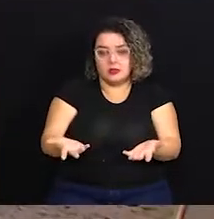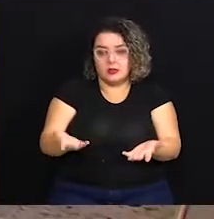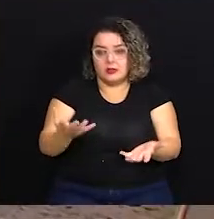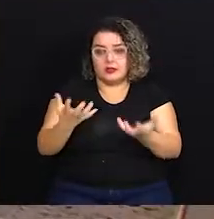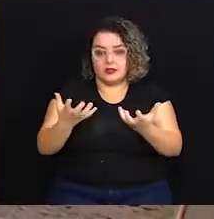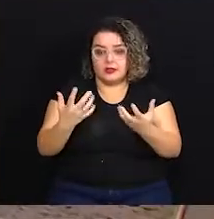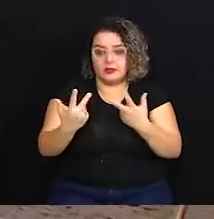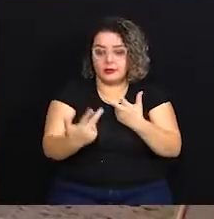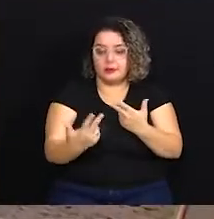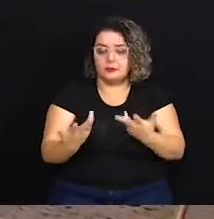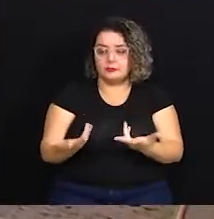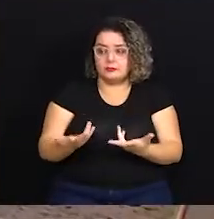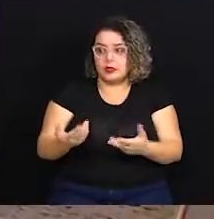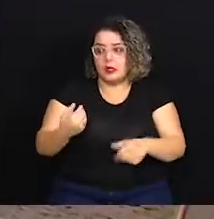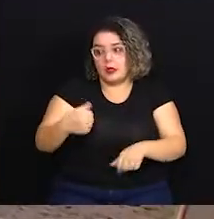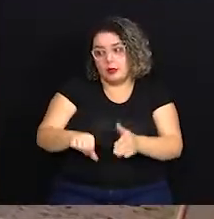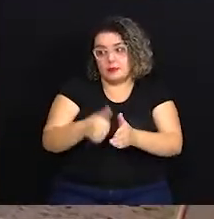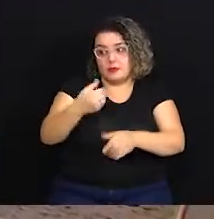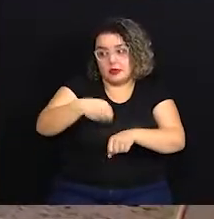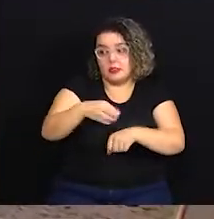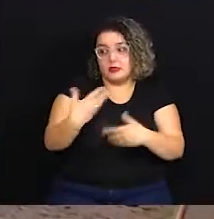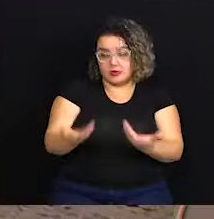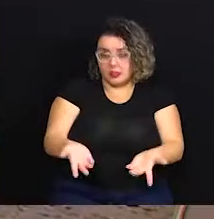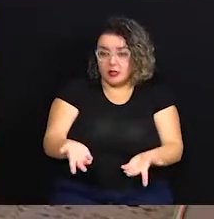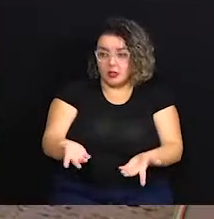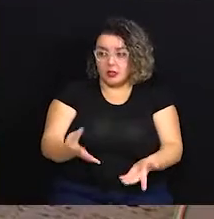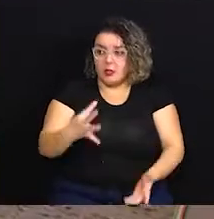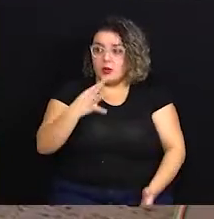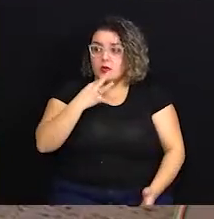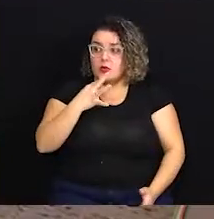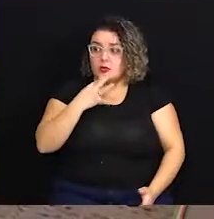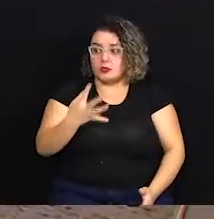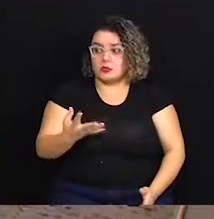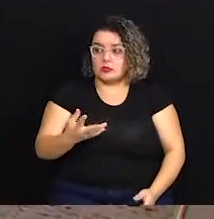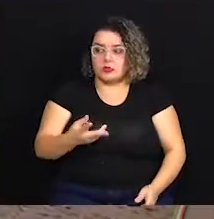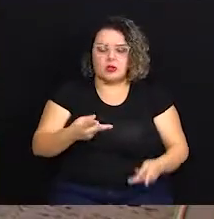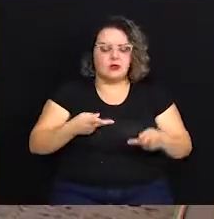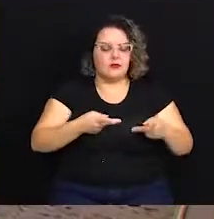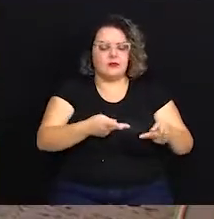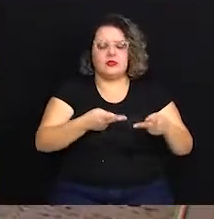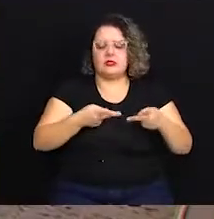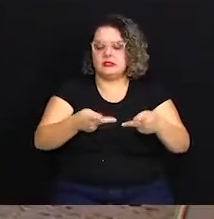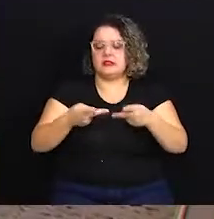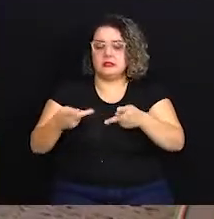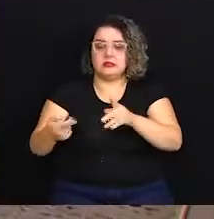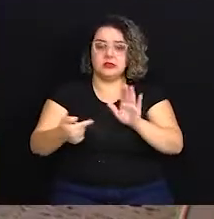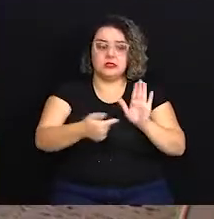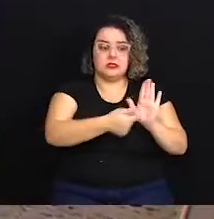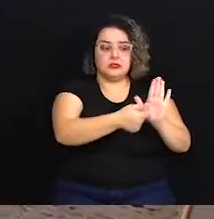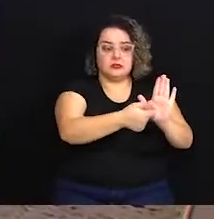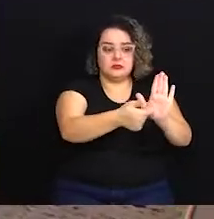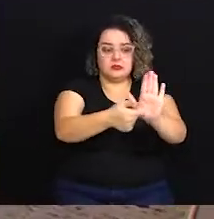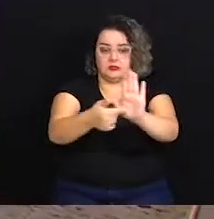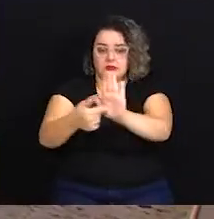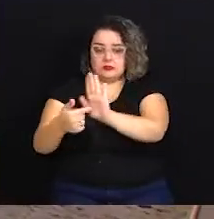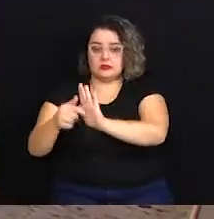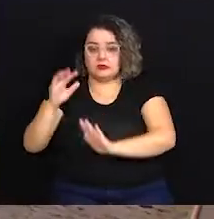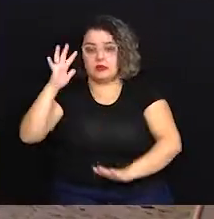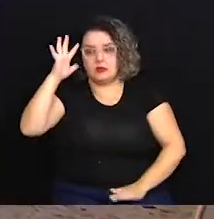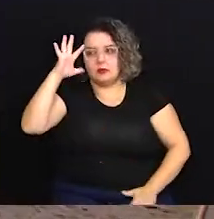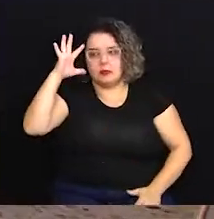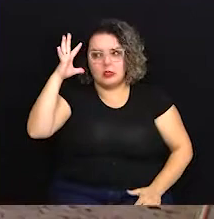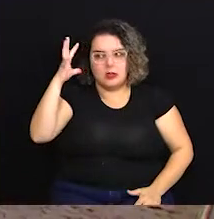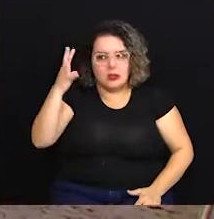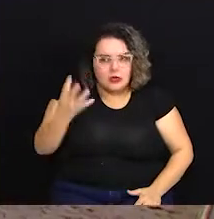dica que eu dou é visitar muitas exposições para entender se de